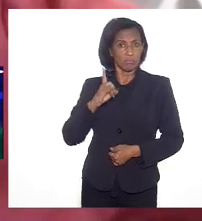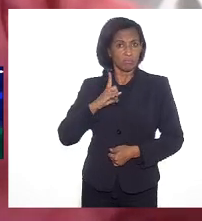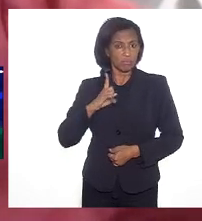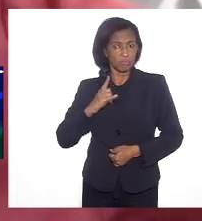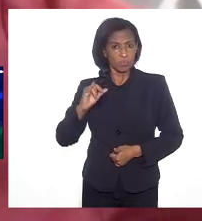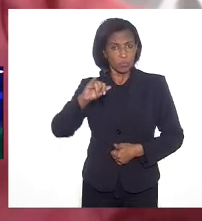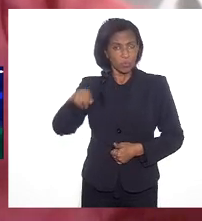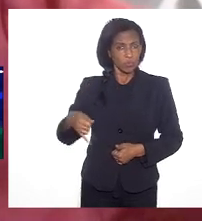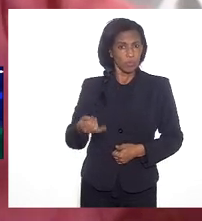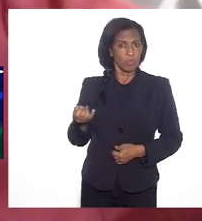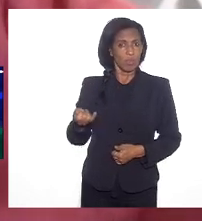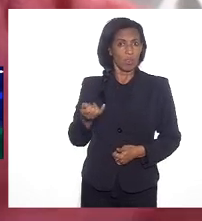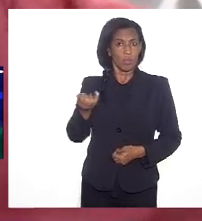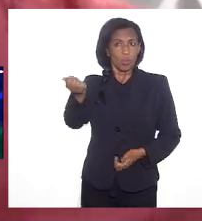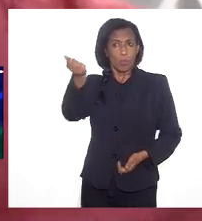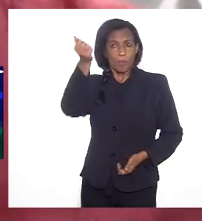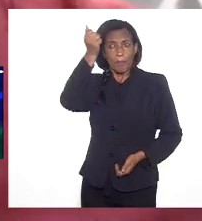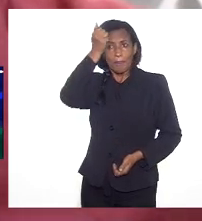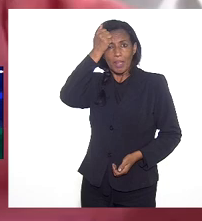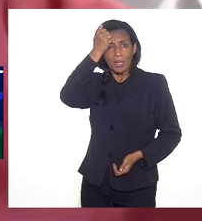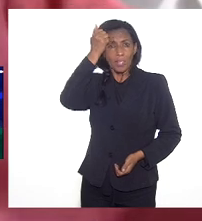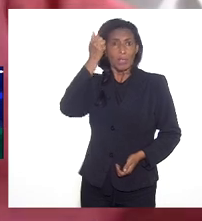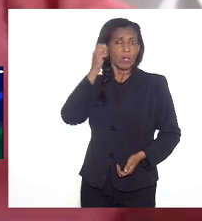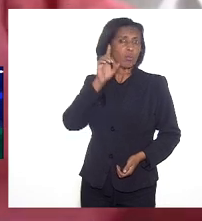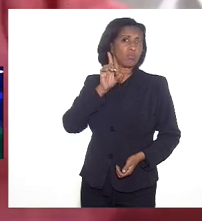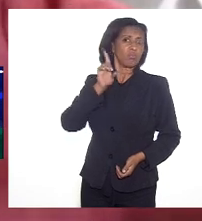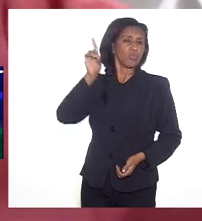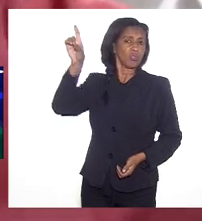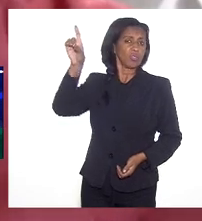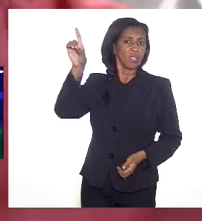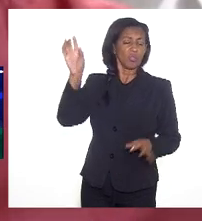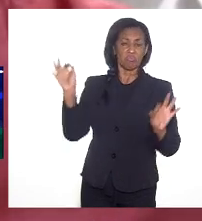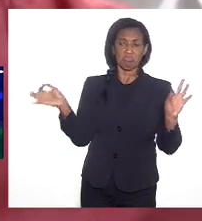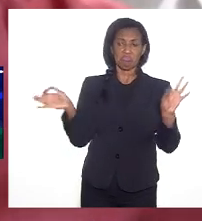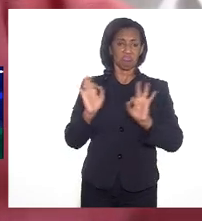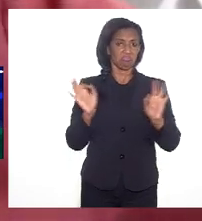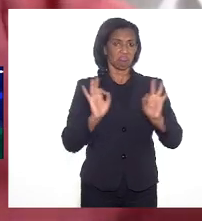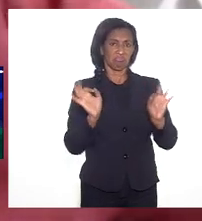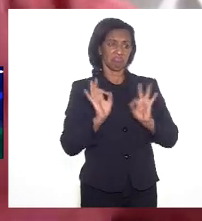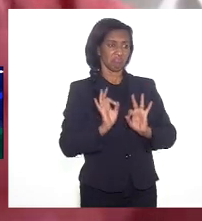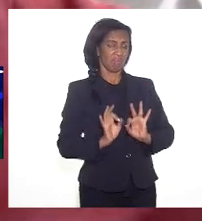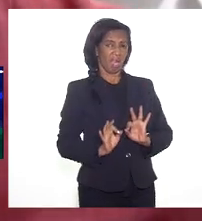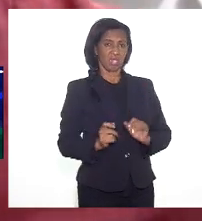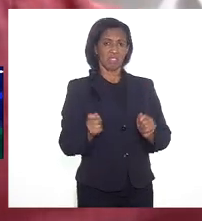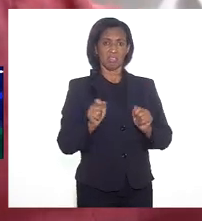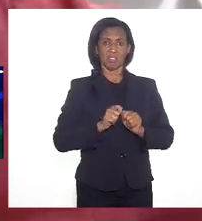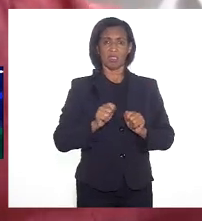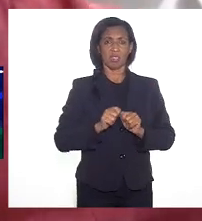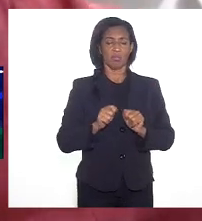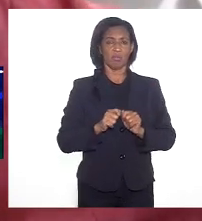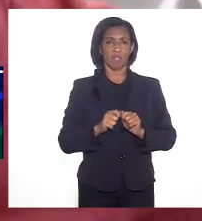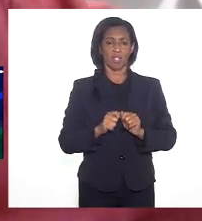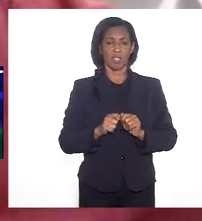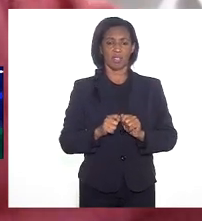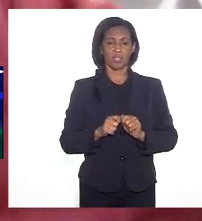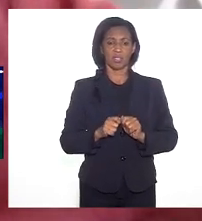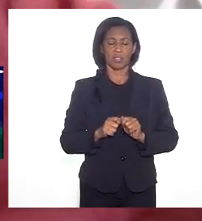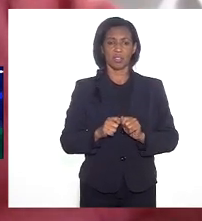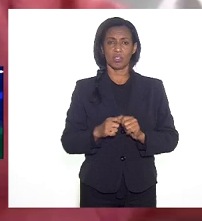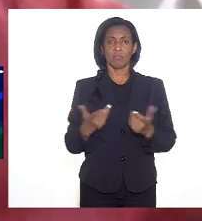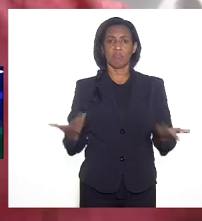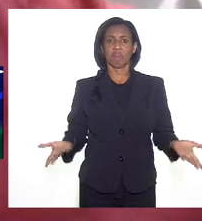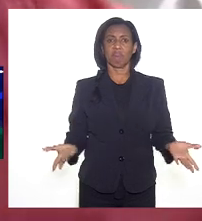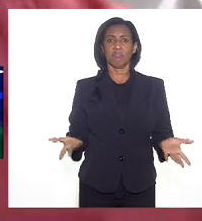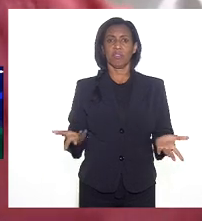a possibilidade do perdão de Deus nenhuma das suas tarefas haverá sido será